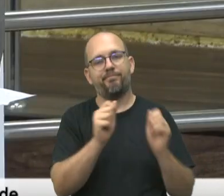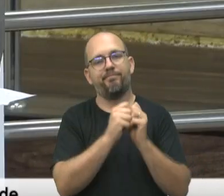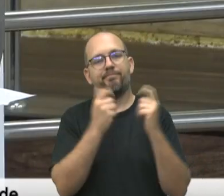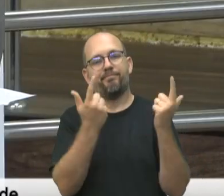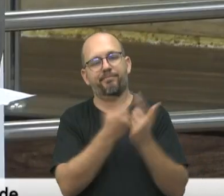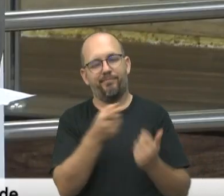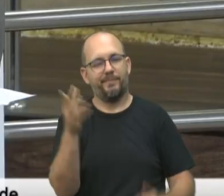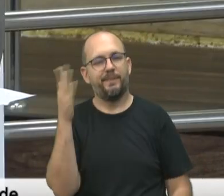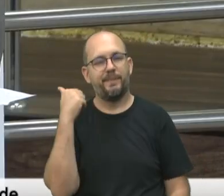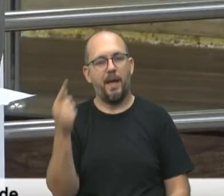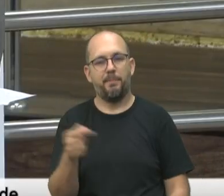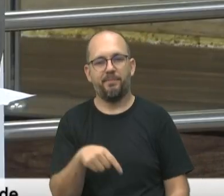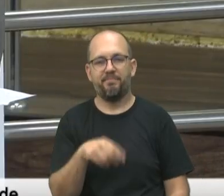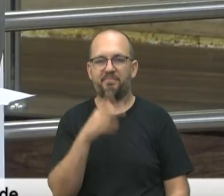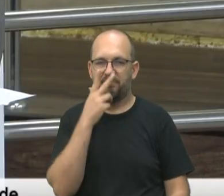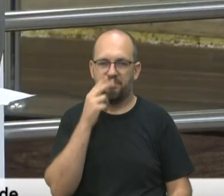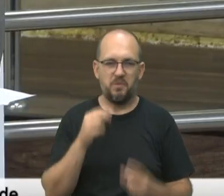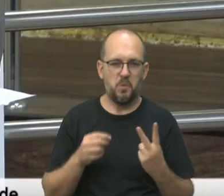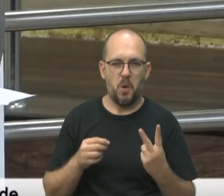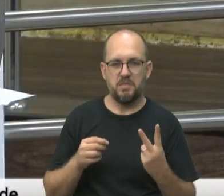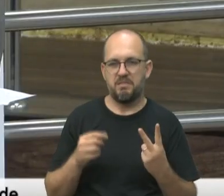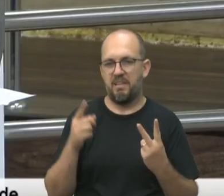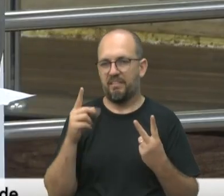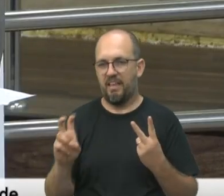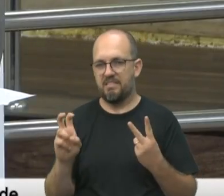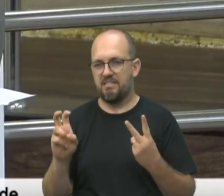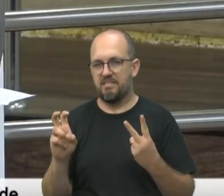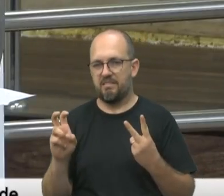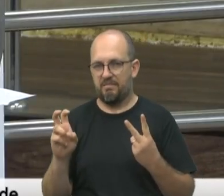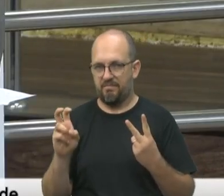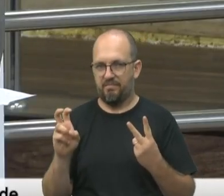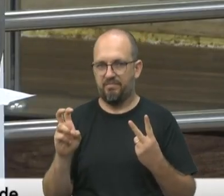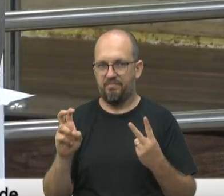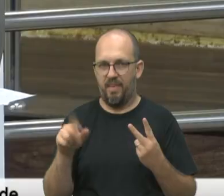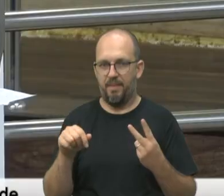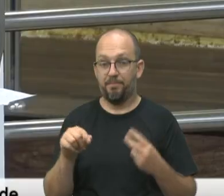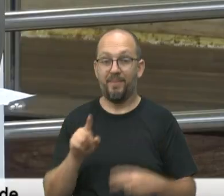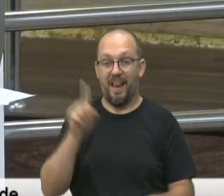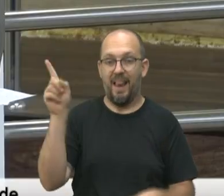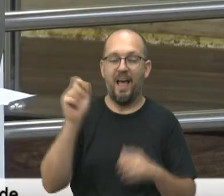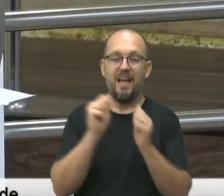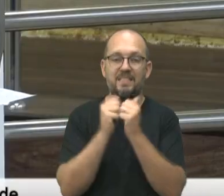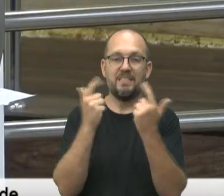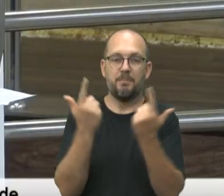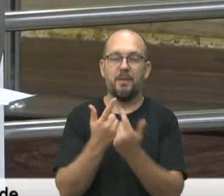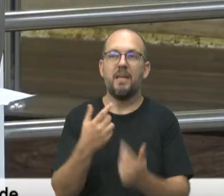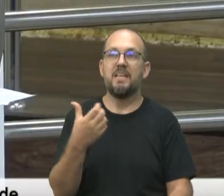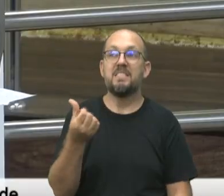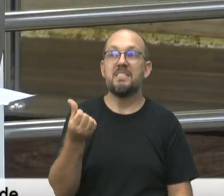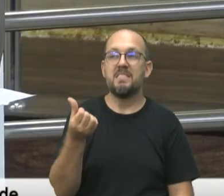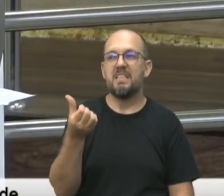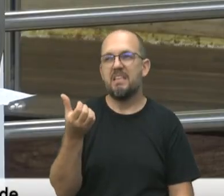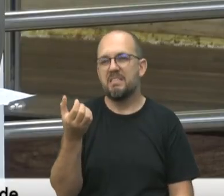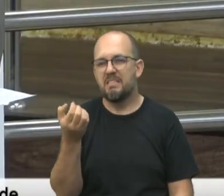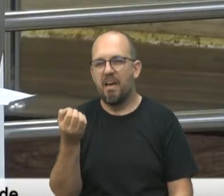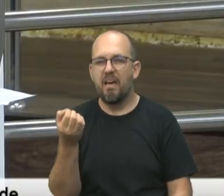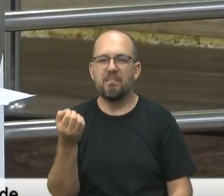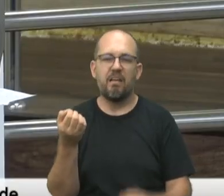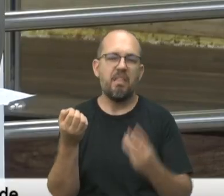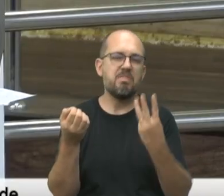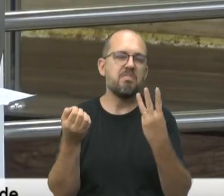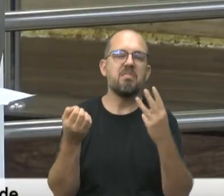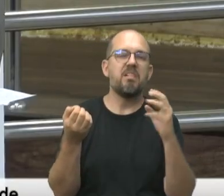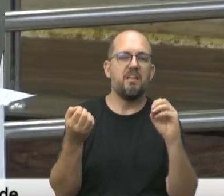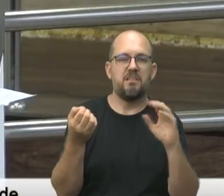aqui. Deve ser o quê? 2-15? Por aí. Lá na Assembleia são 60-30 e pouco. Eu sei qual que é o placar.